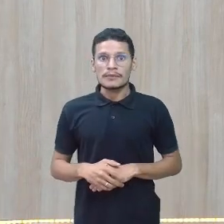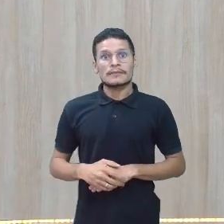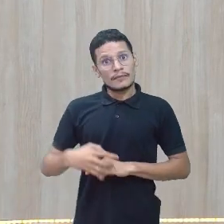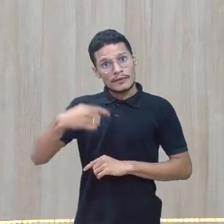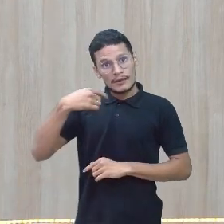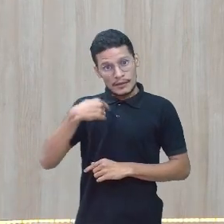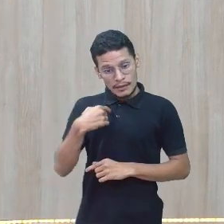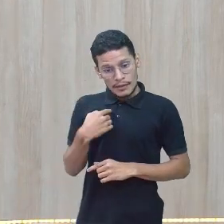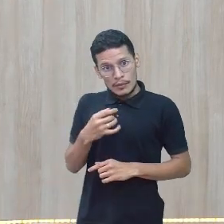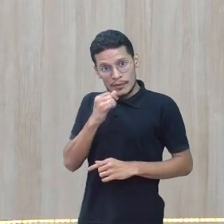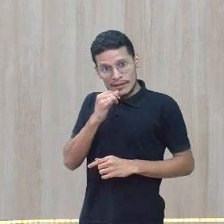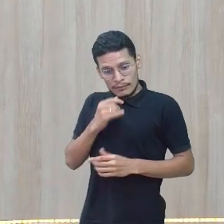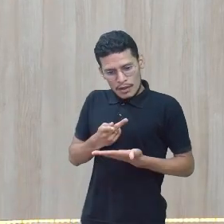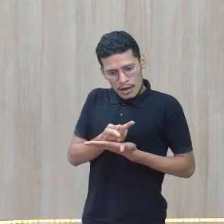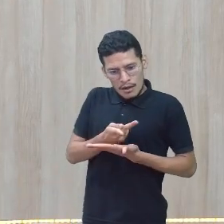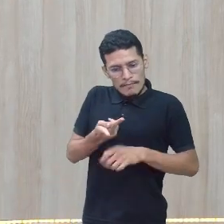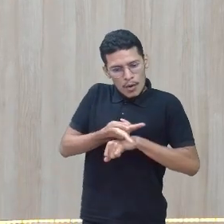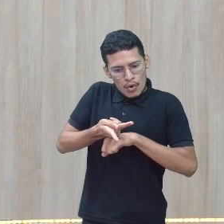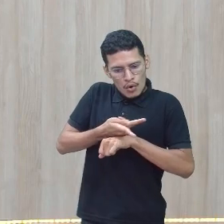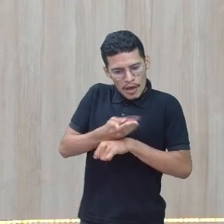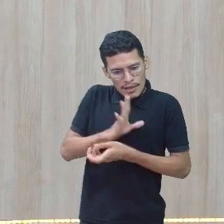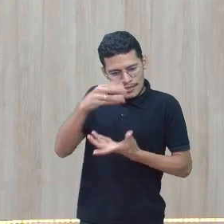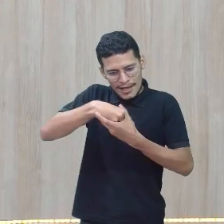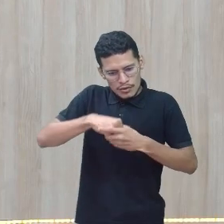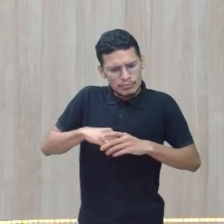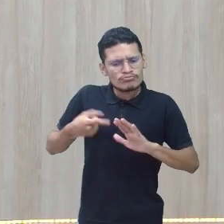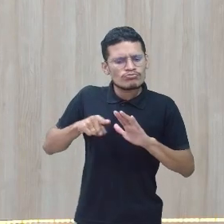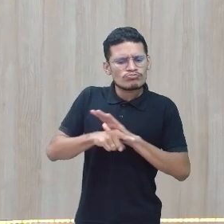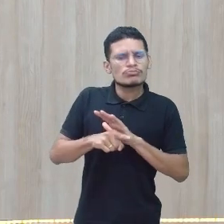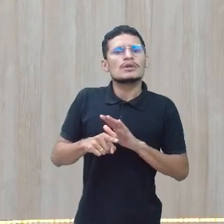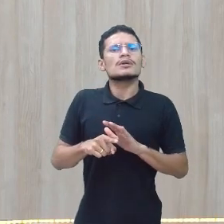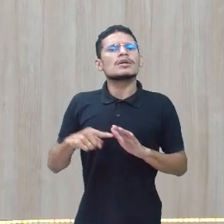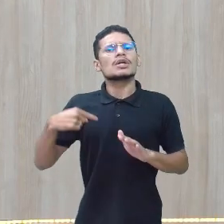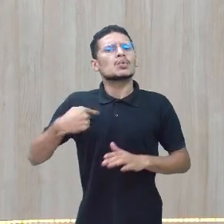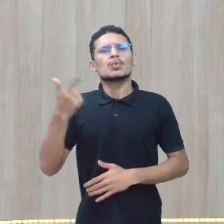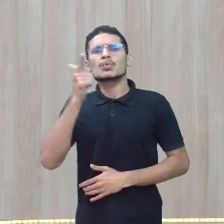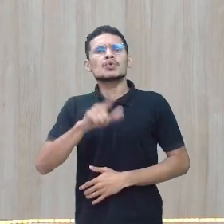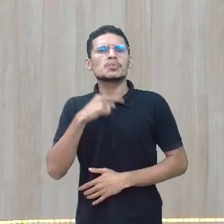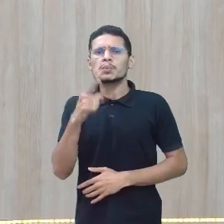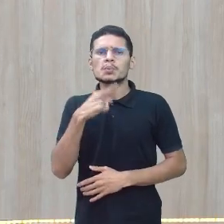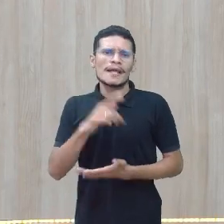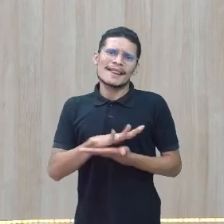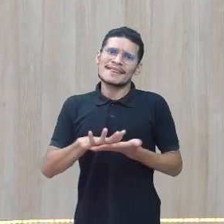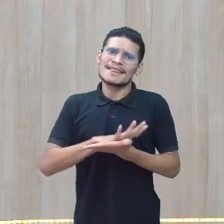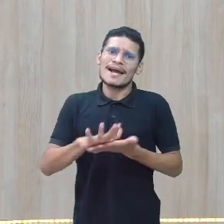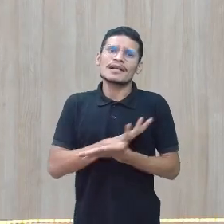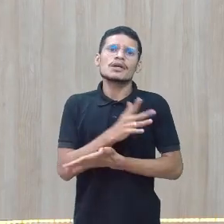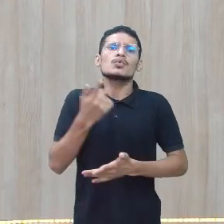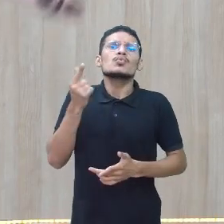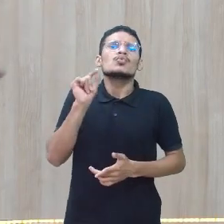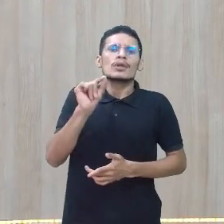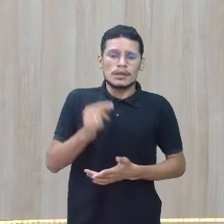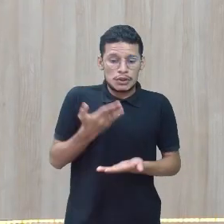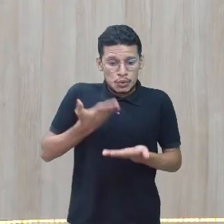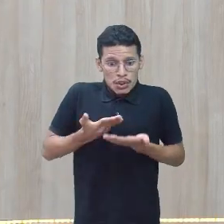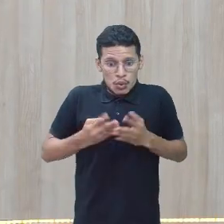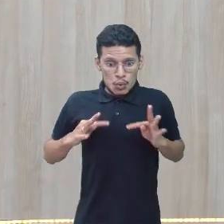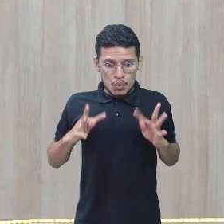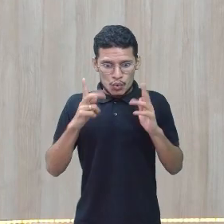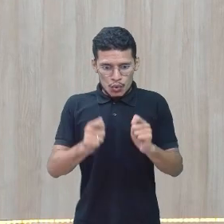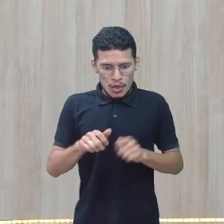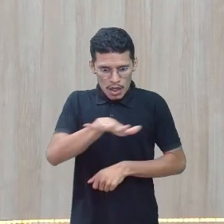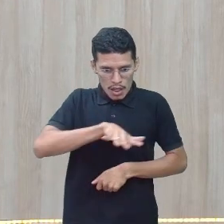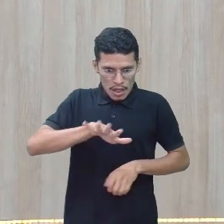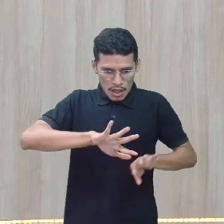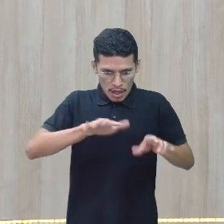aí, dentro dos mamíferos, eu não consigo, ainda assim, dando uma característica específica, estudar todos os mamíferos.